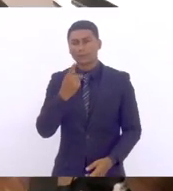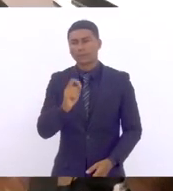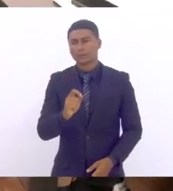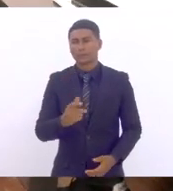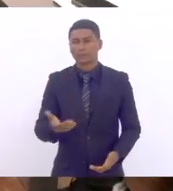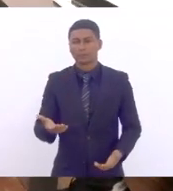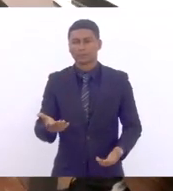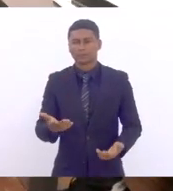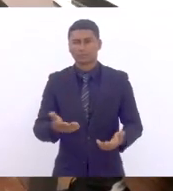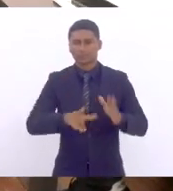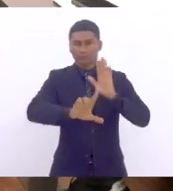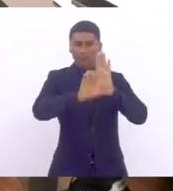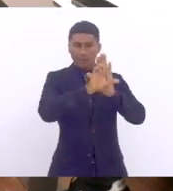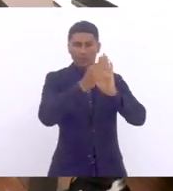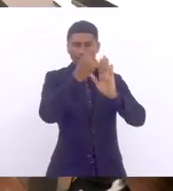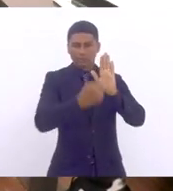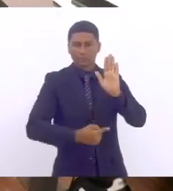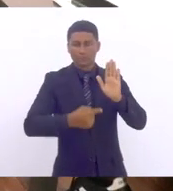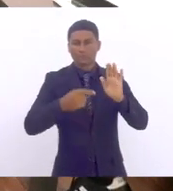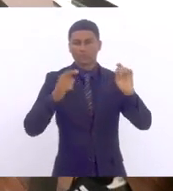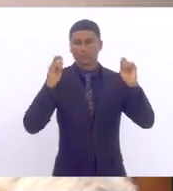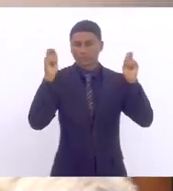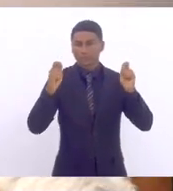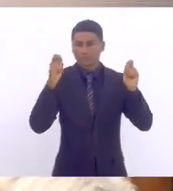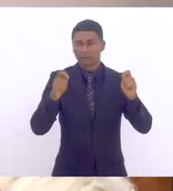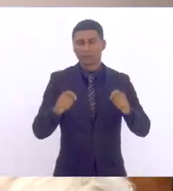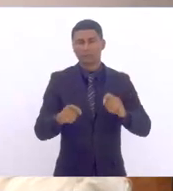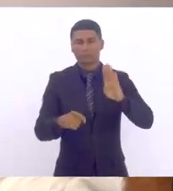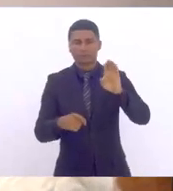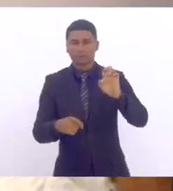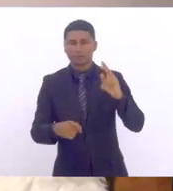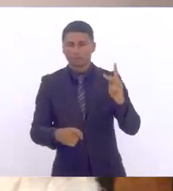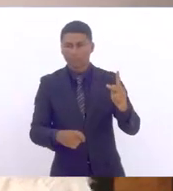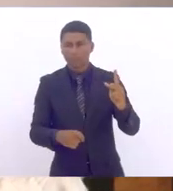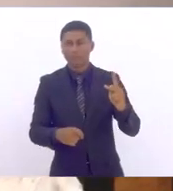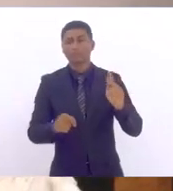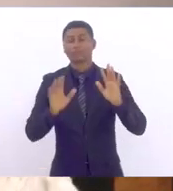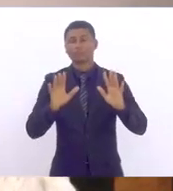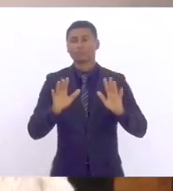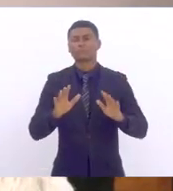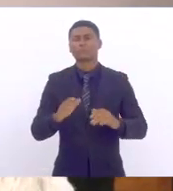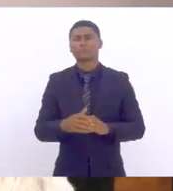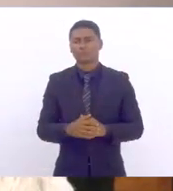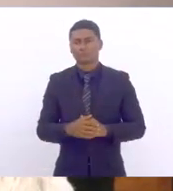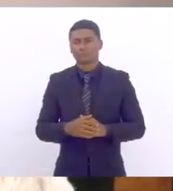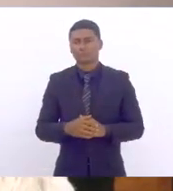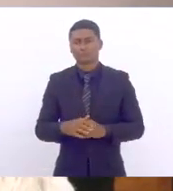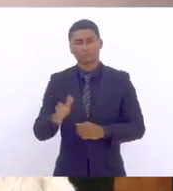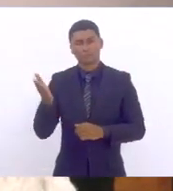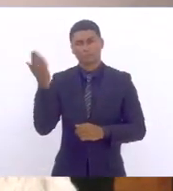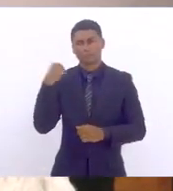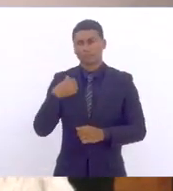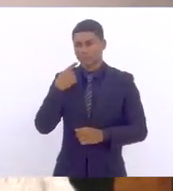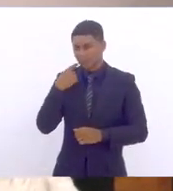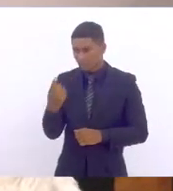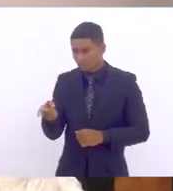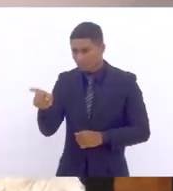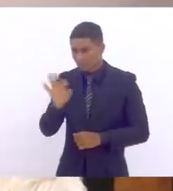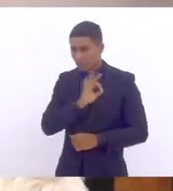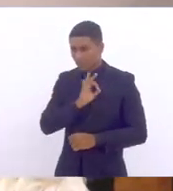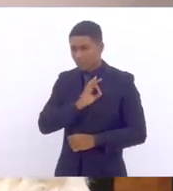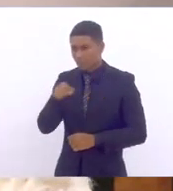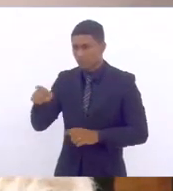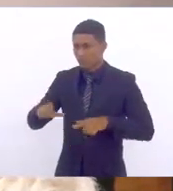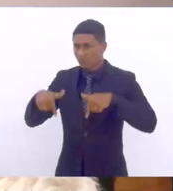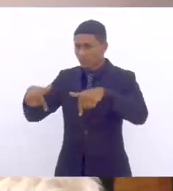do Estatuto do Torcedor, do BEP, mas outro dia eu assisti uma atitude de um policial